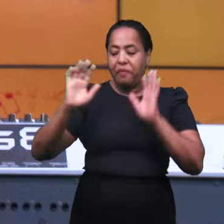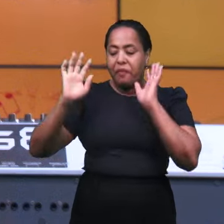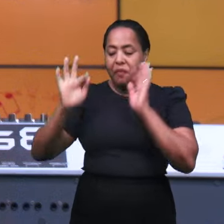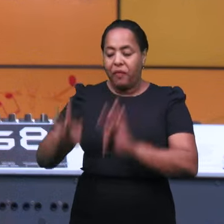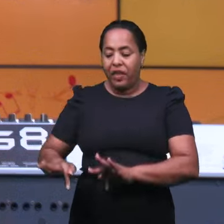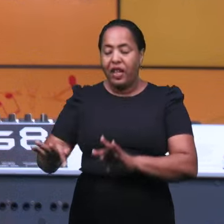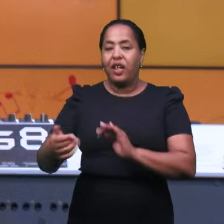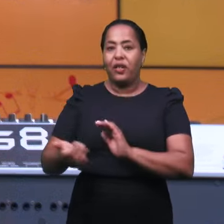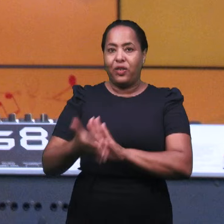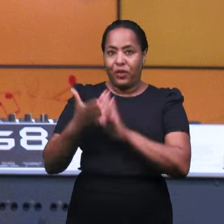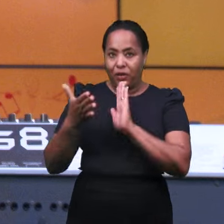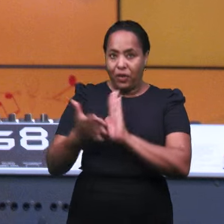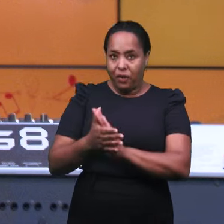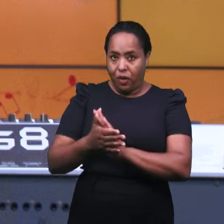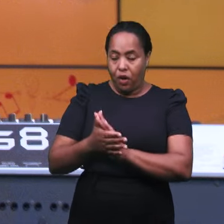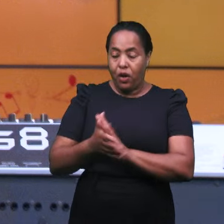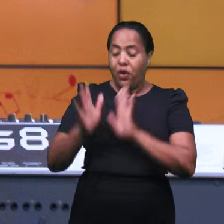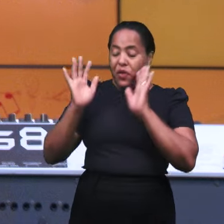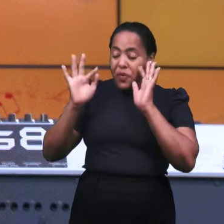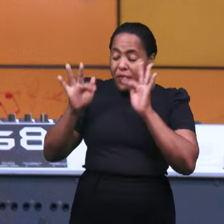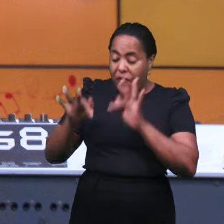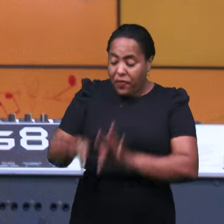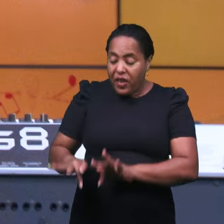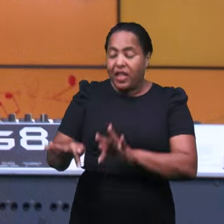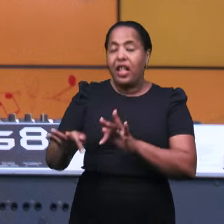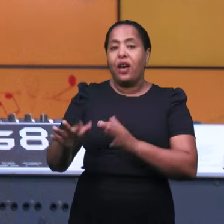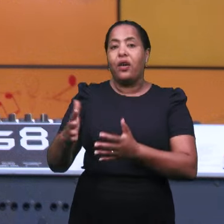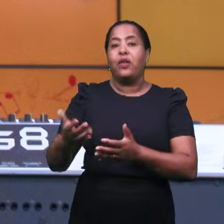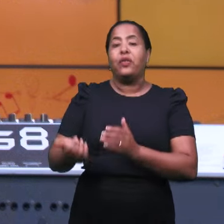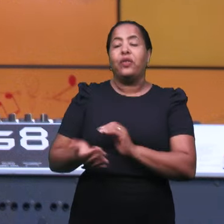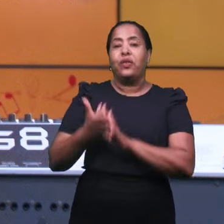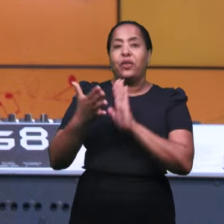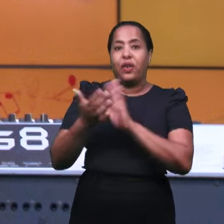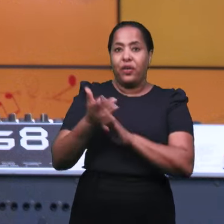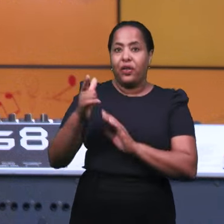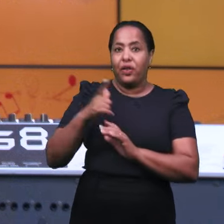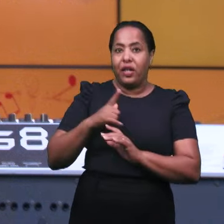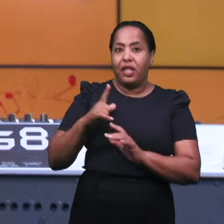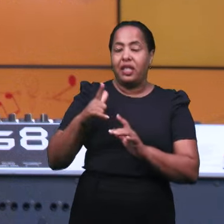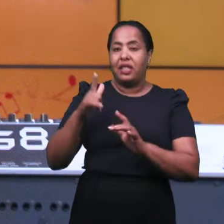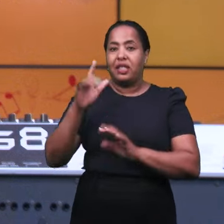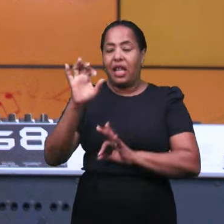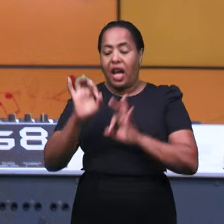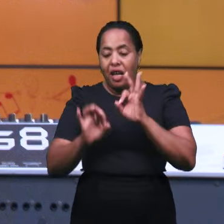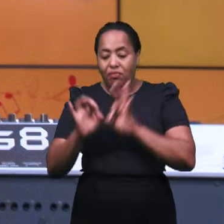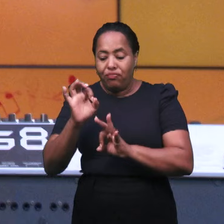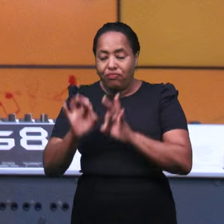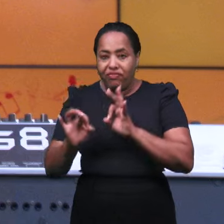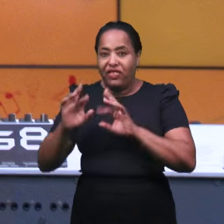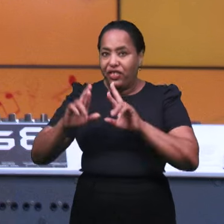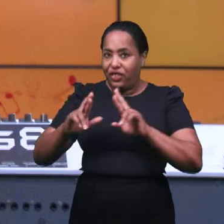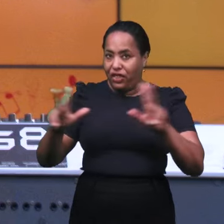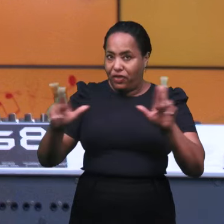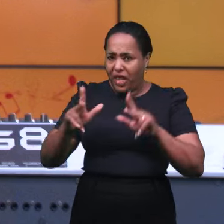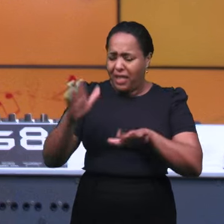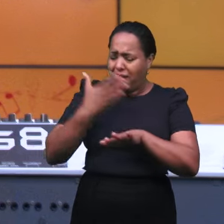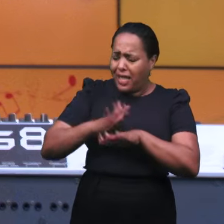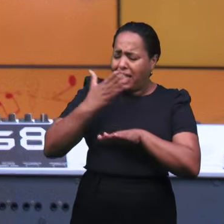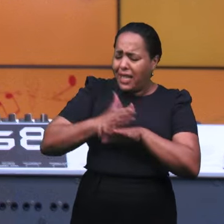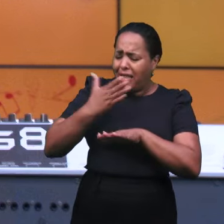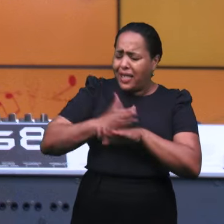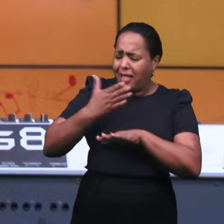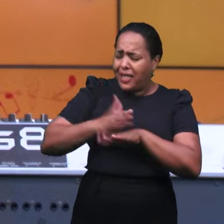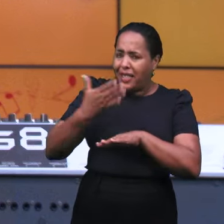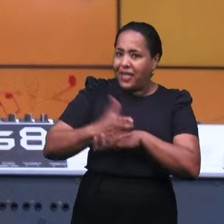deste louvor. Lá no final deste louvor, nós temos um arranjo diferente. treina